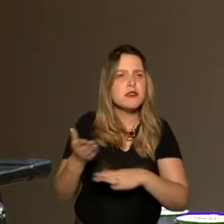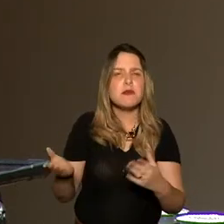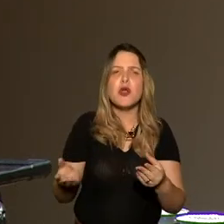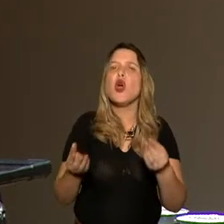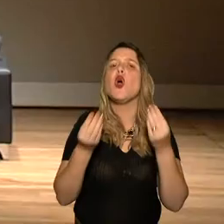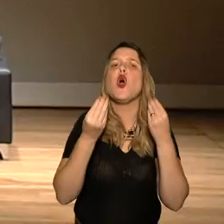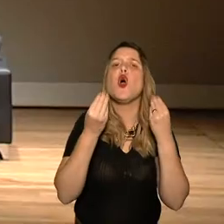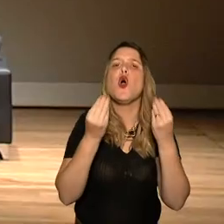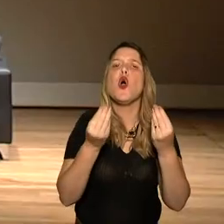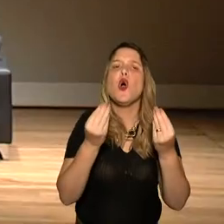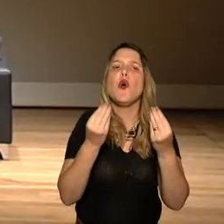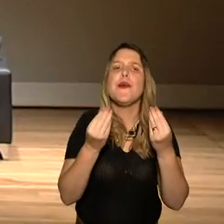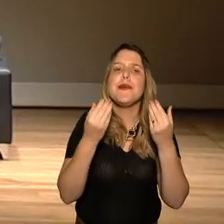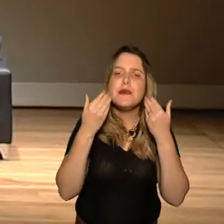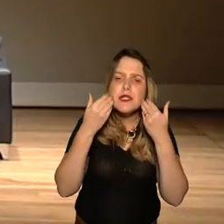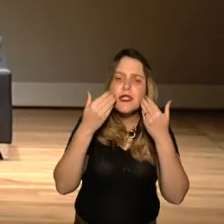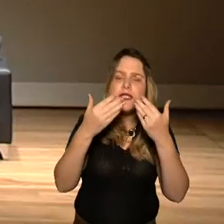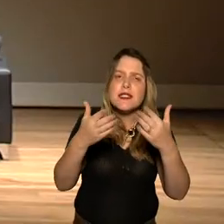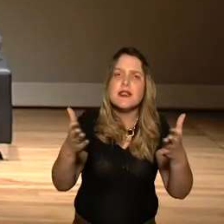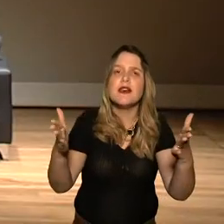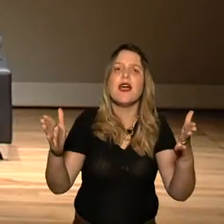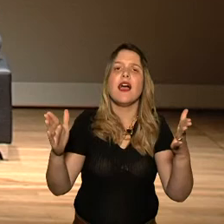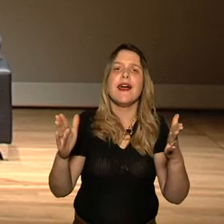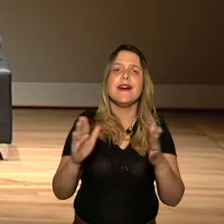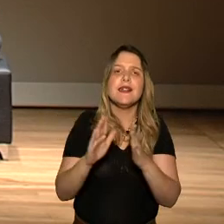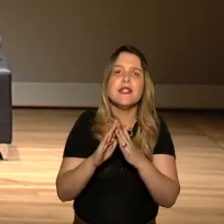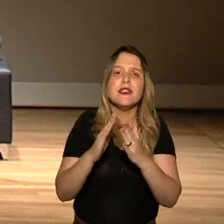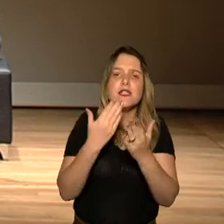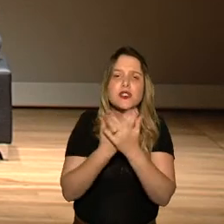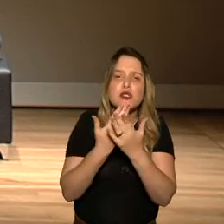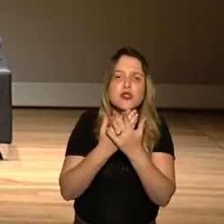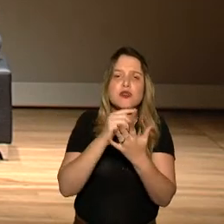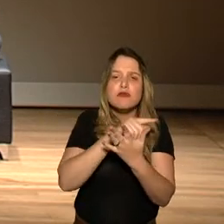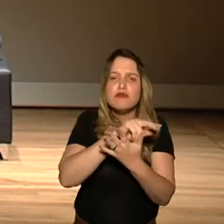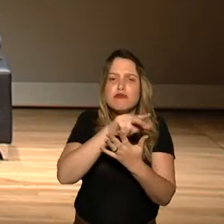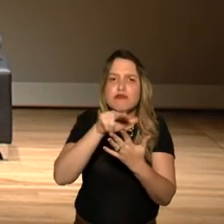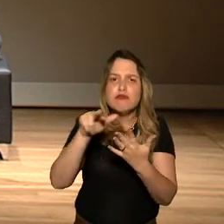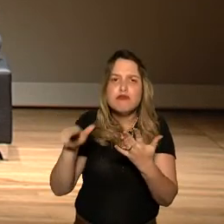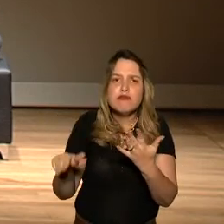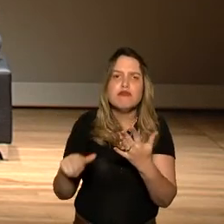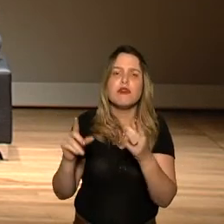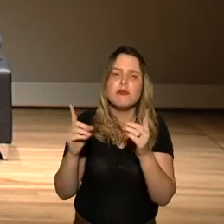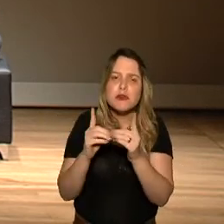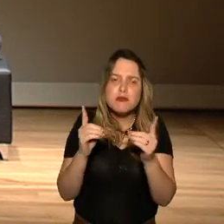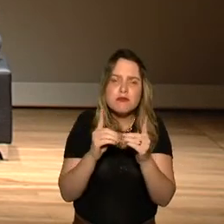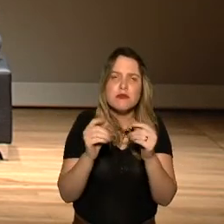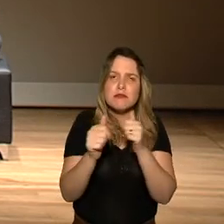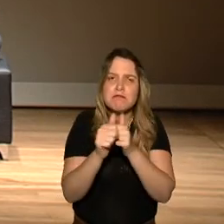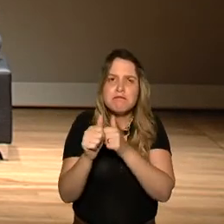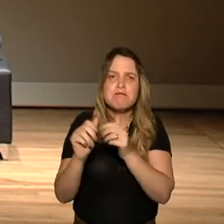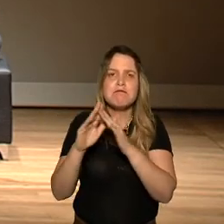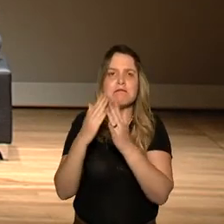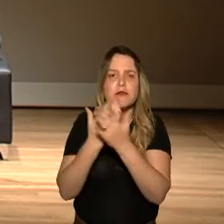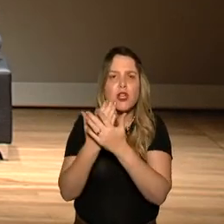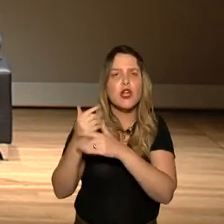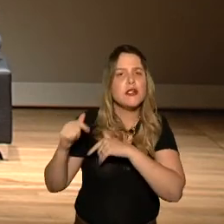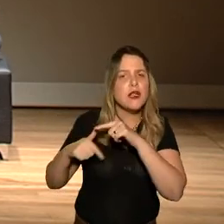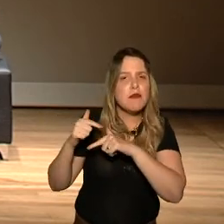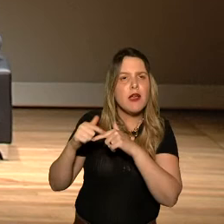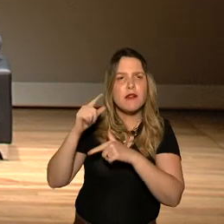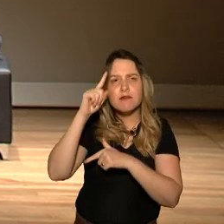como que a gente pode ampliar esse repertório para aproximar mais as escolas porque a gente trabalha de segunda a sexta